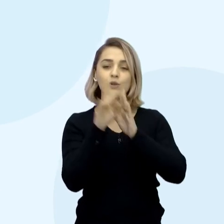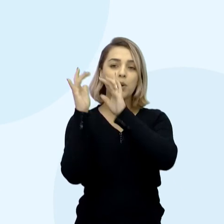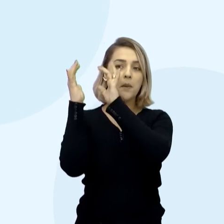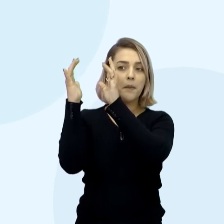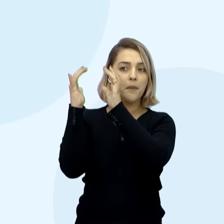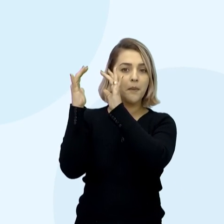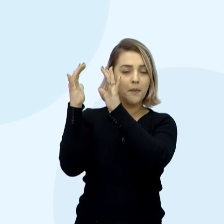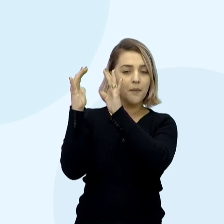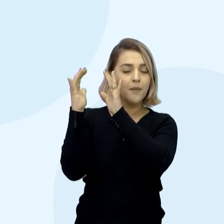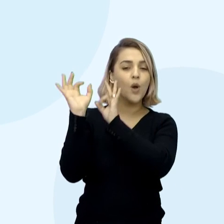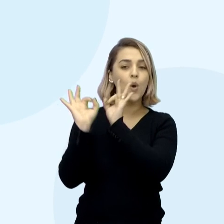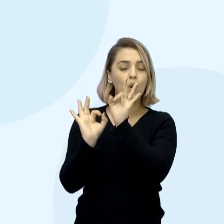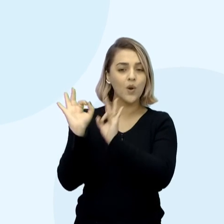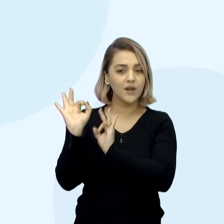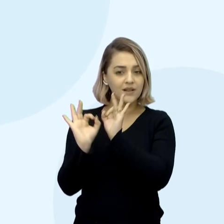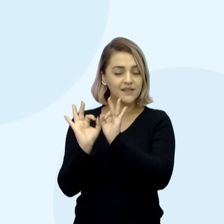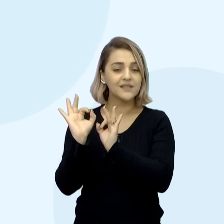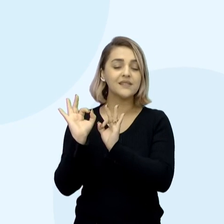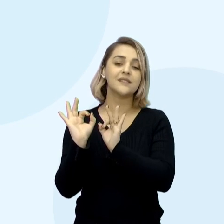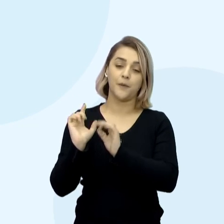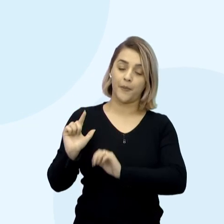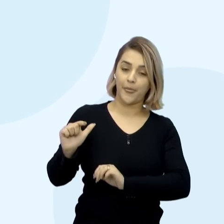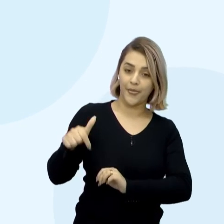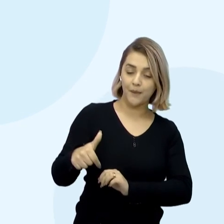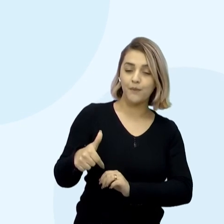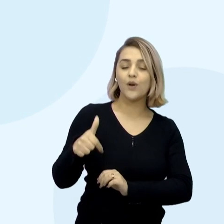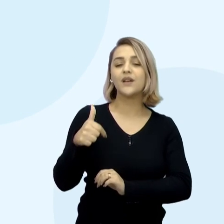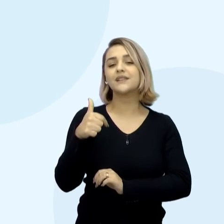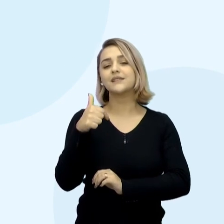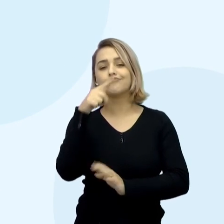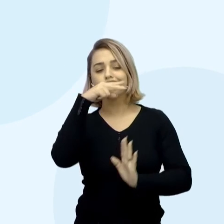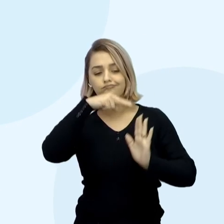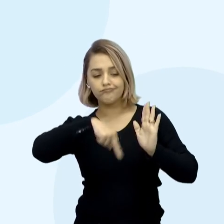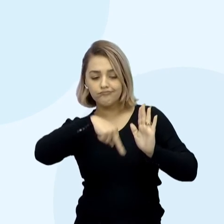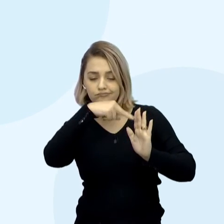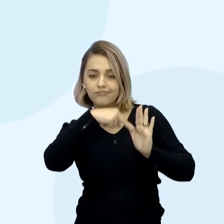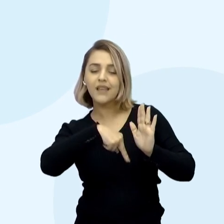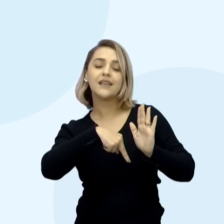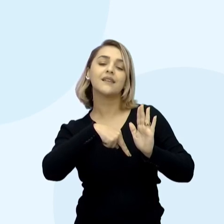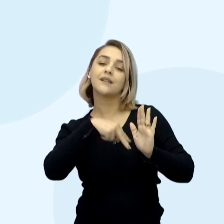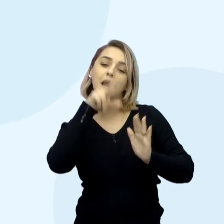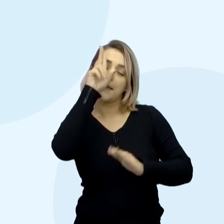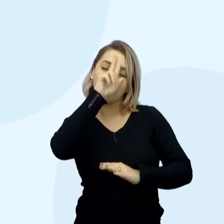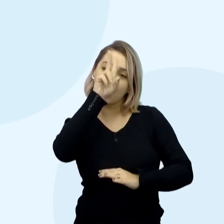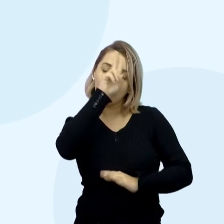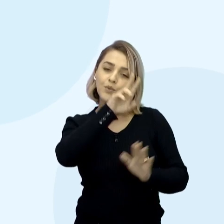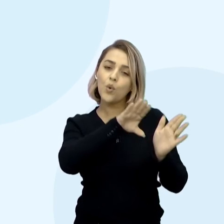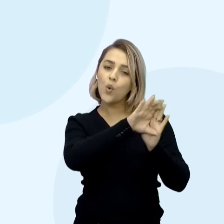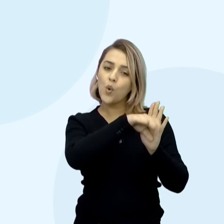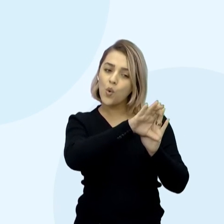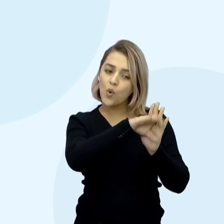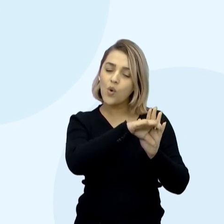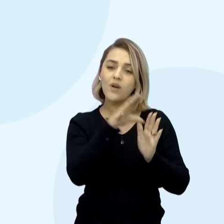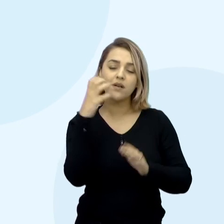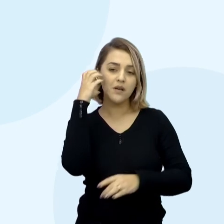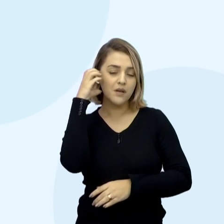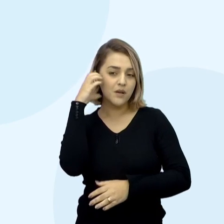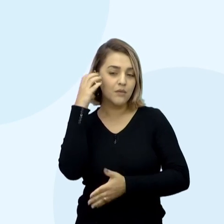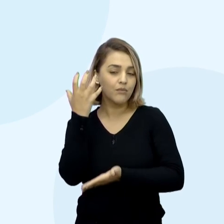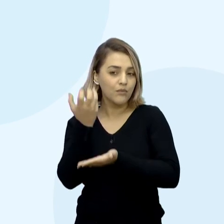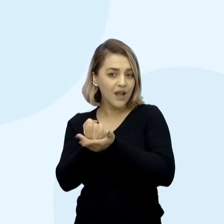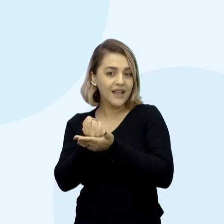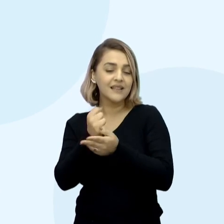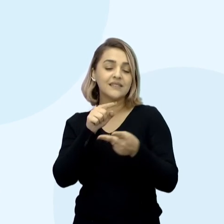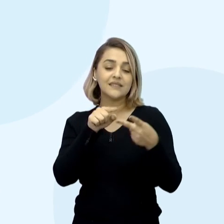mentais. Após isso, revisamos os conceitos de podcast e entrevista, que também podem ser